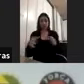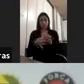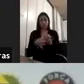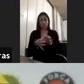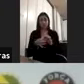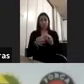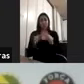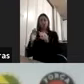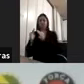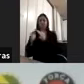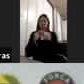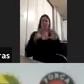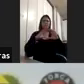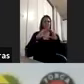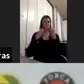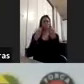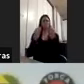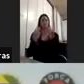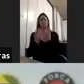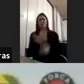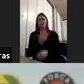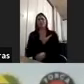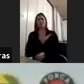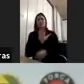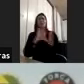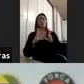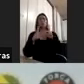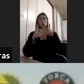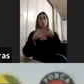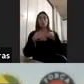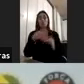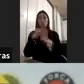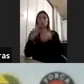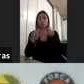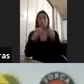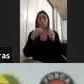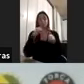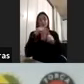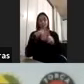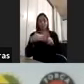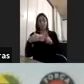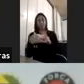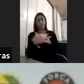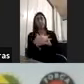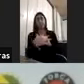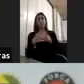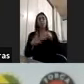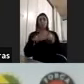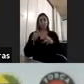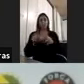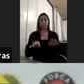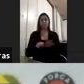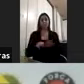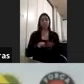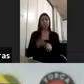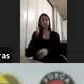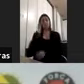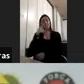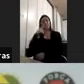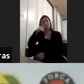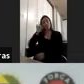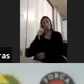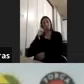e a opinião pública aqui do nosso estado e do mundo. Você sabia que ontem, na nossa live, tinha pessoas de Portugal, assim, falando: sou de